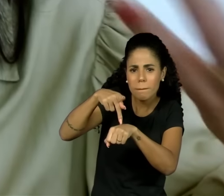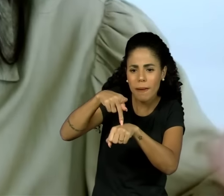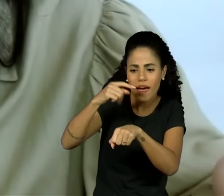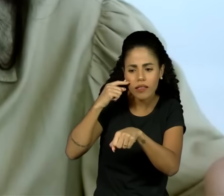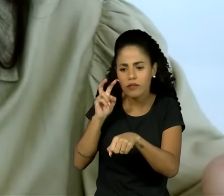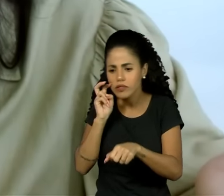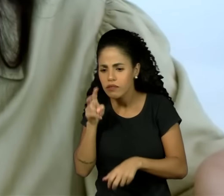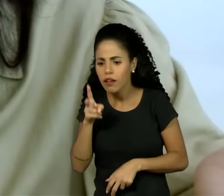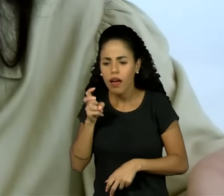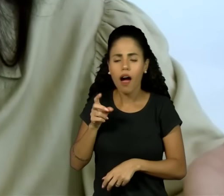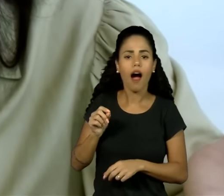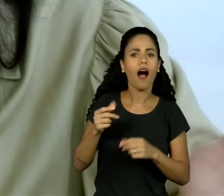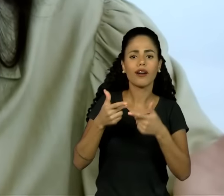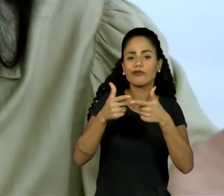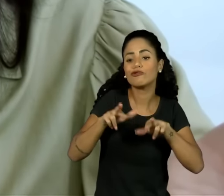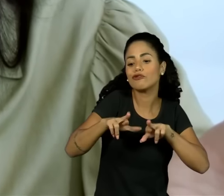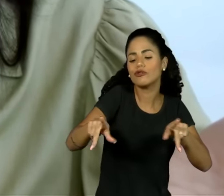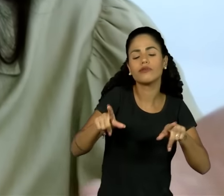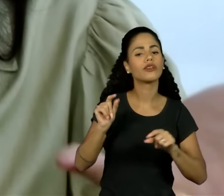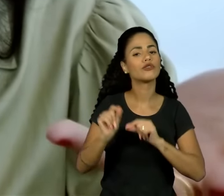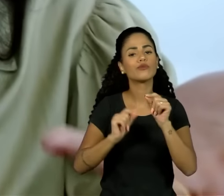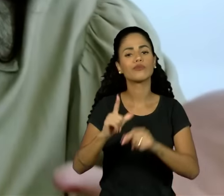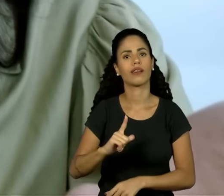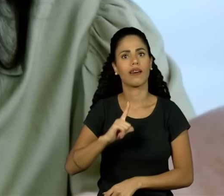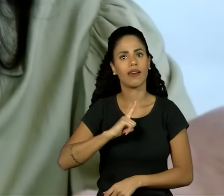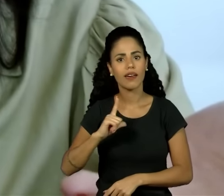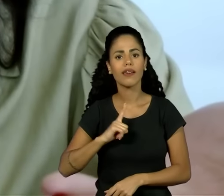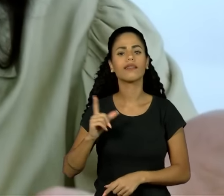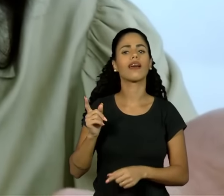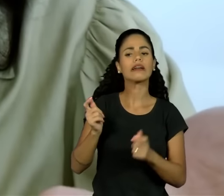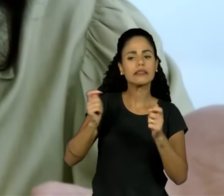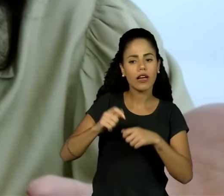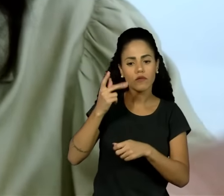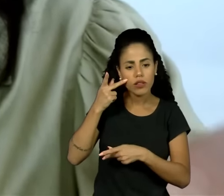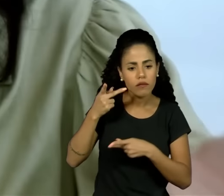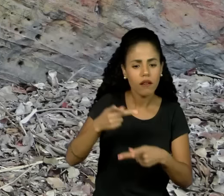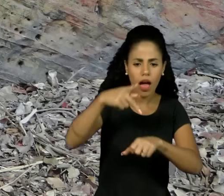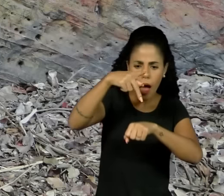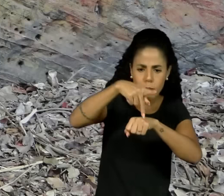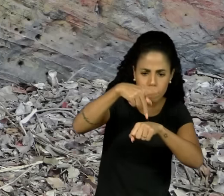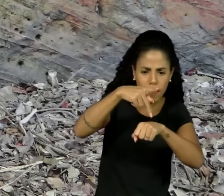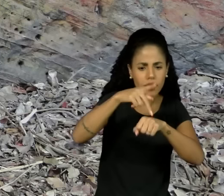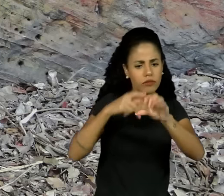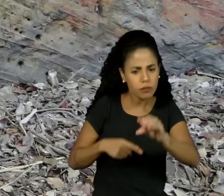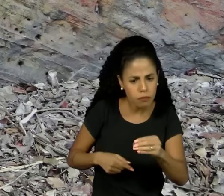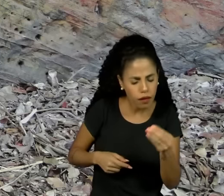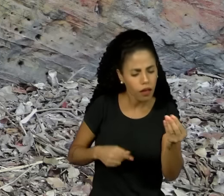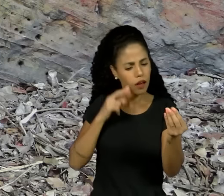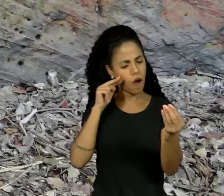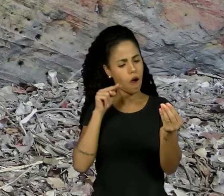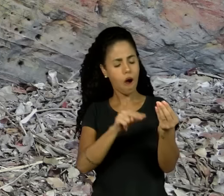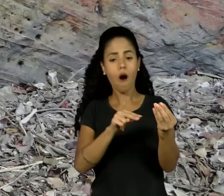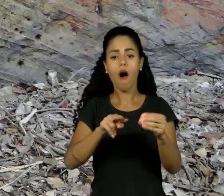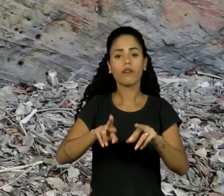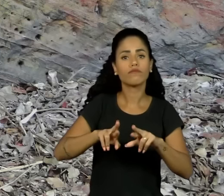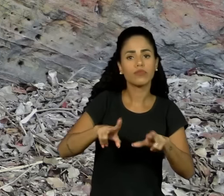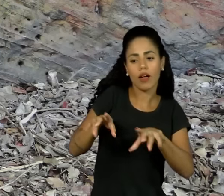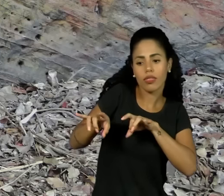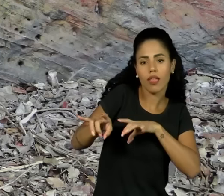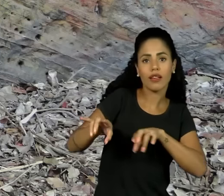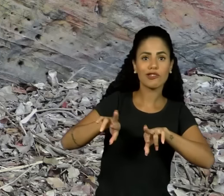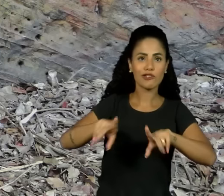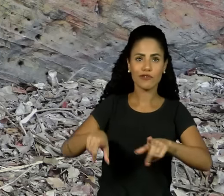técnica aditiva, onde você insere sobre o suporte rochoso o pigmento. E a técnica subtrativa, que